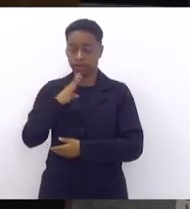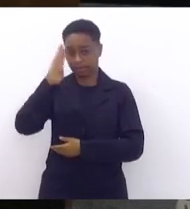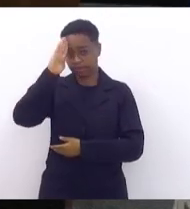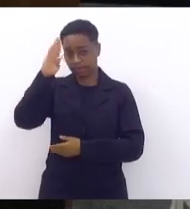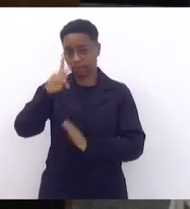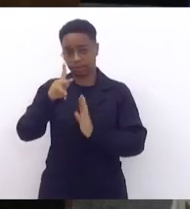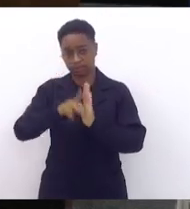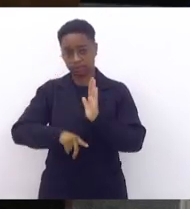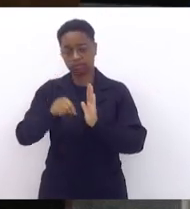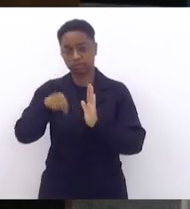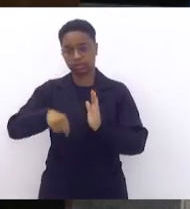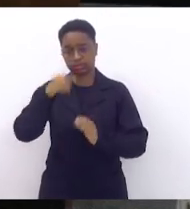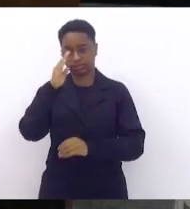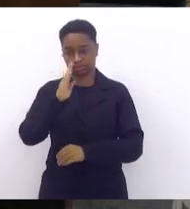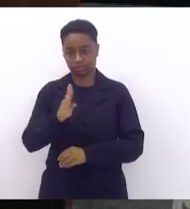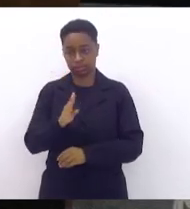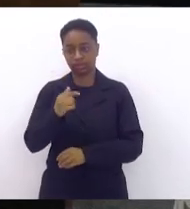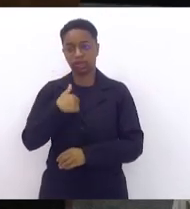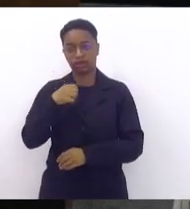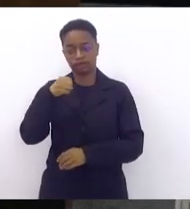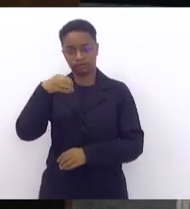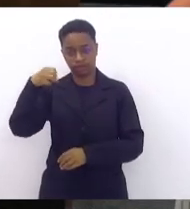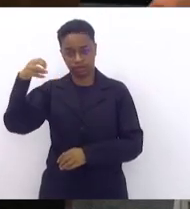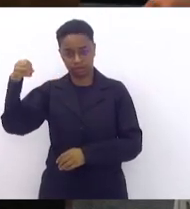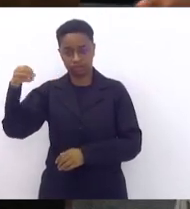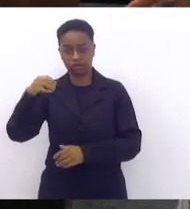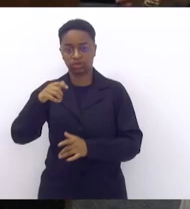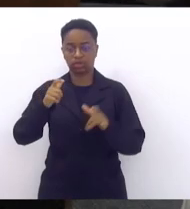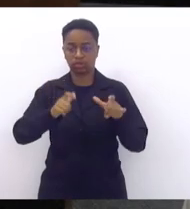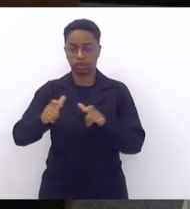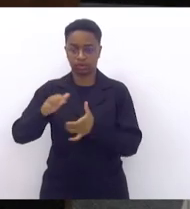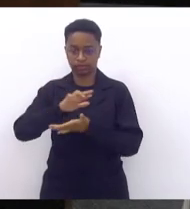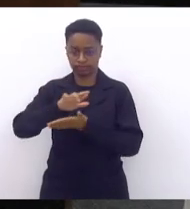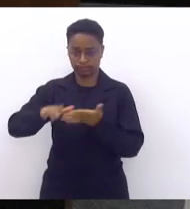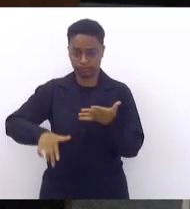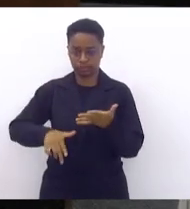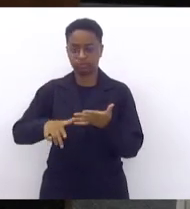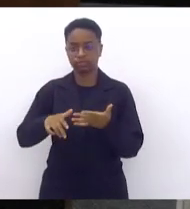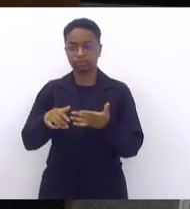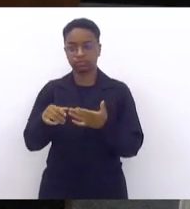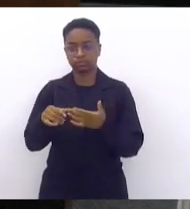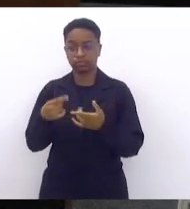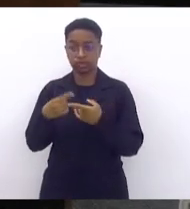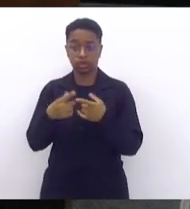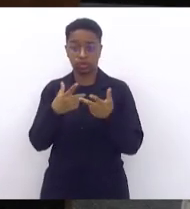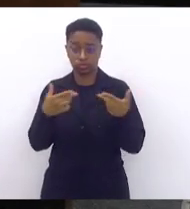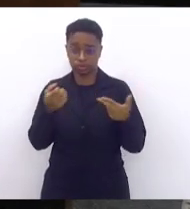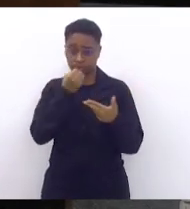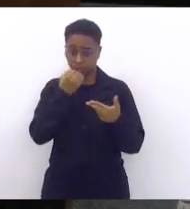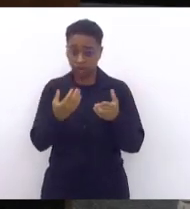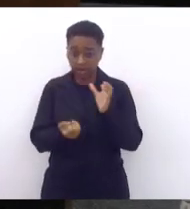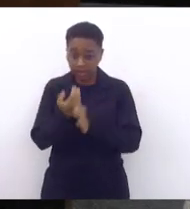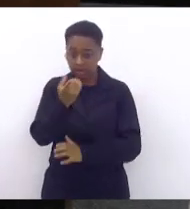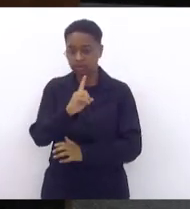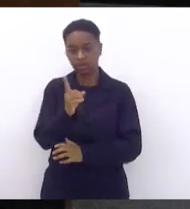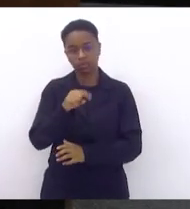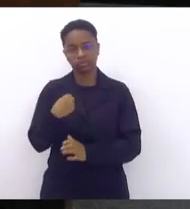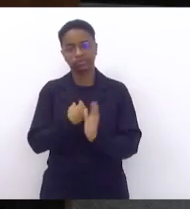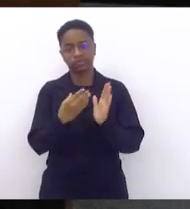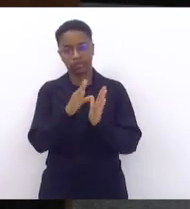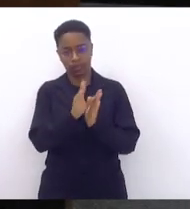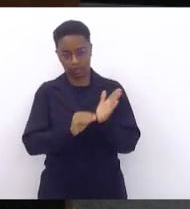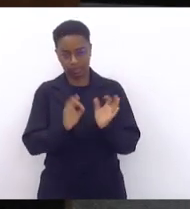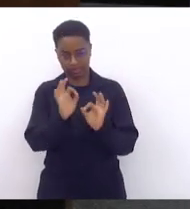do Brasil. Eu viajei alguns lugares para... As coisas boas não se criam, se copiam, não é isso,